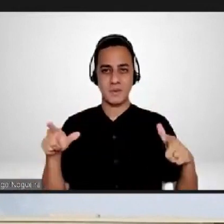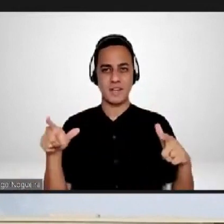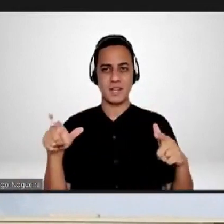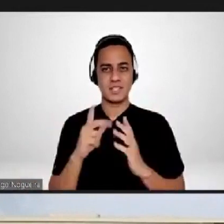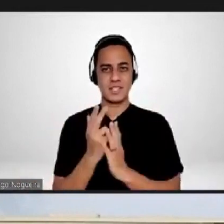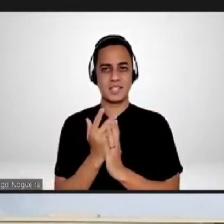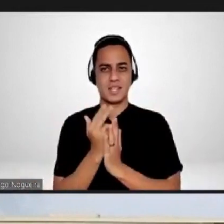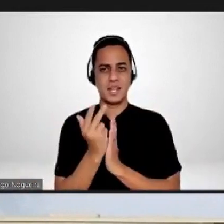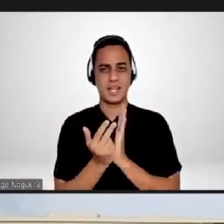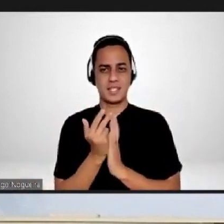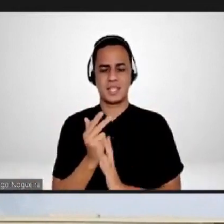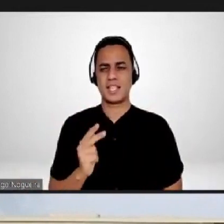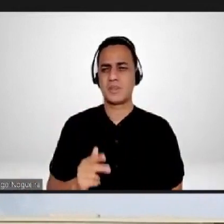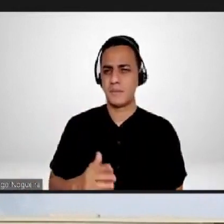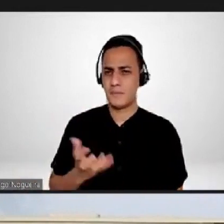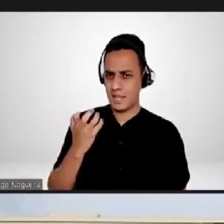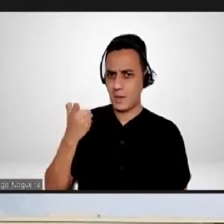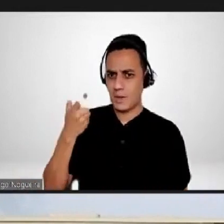Vocês querem que eu repita?